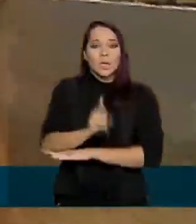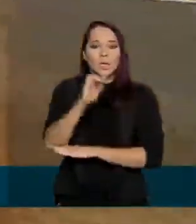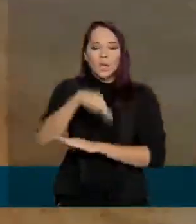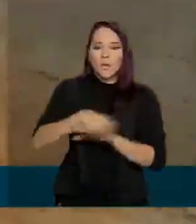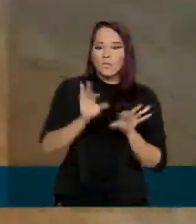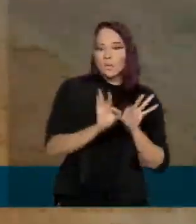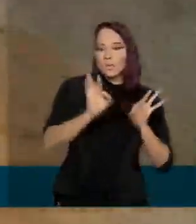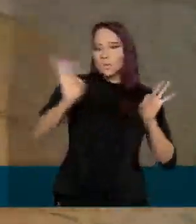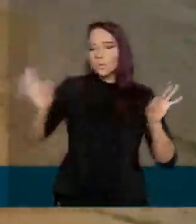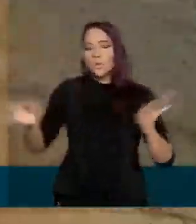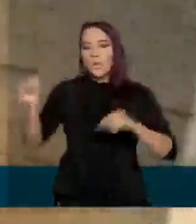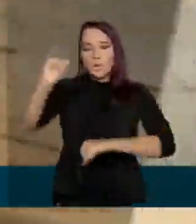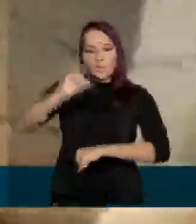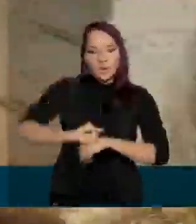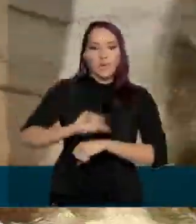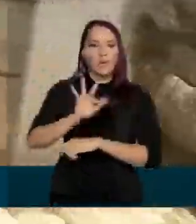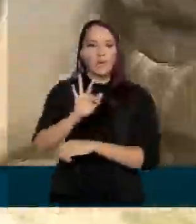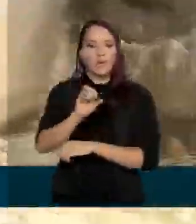Fortaleza.